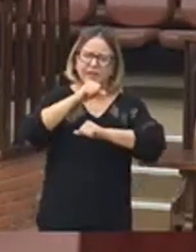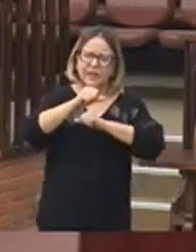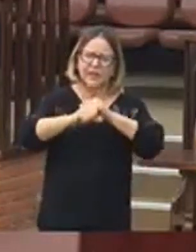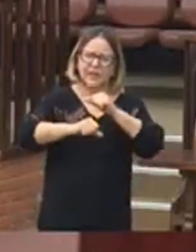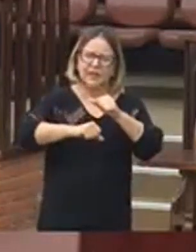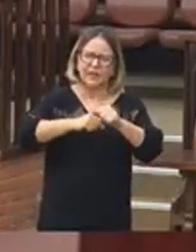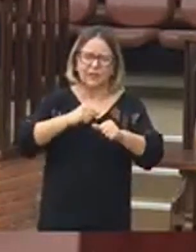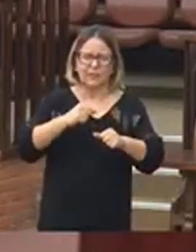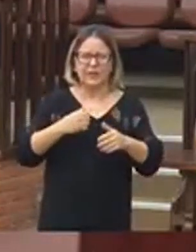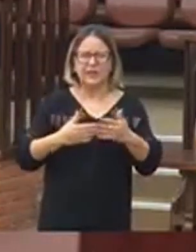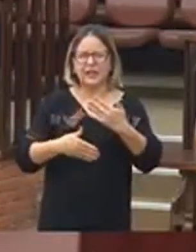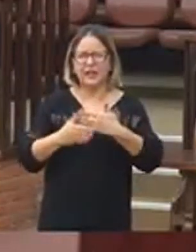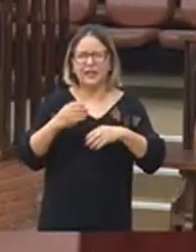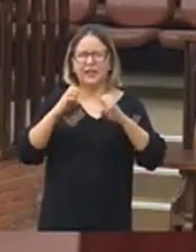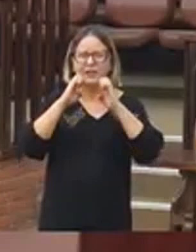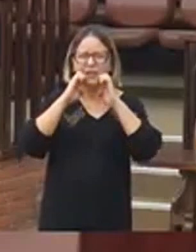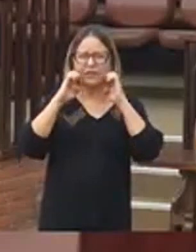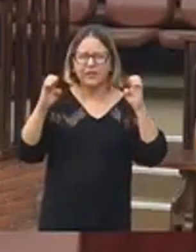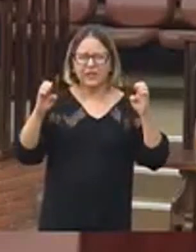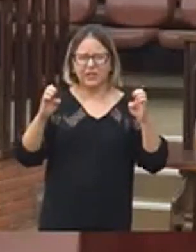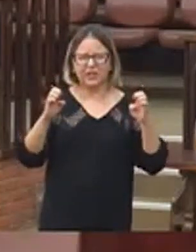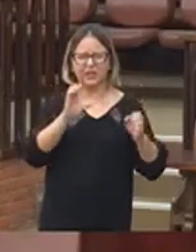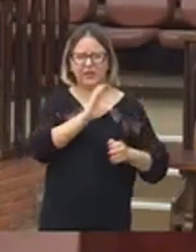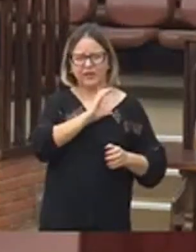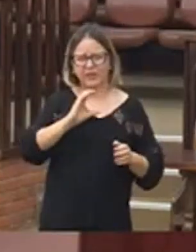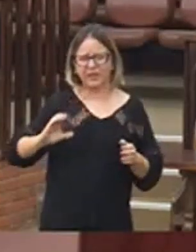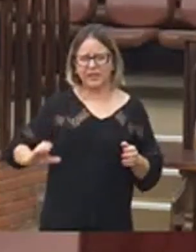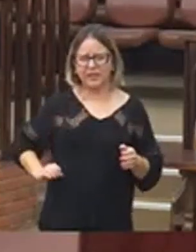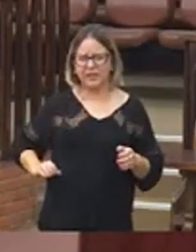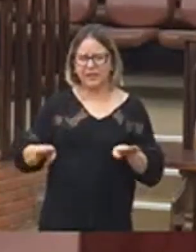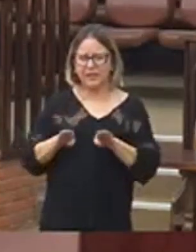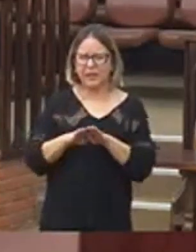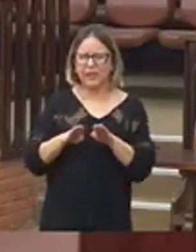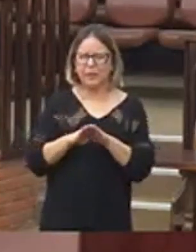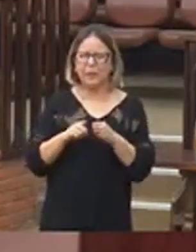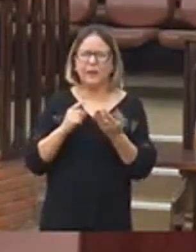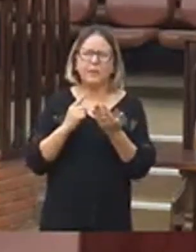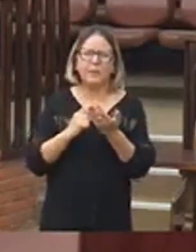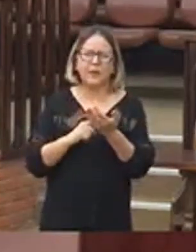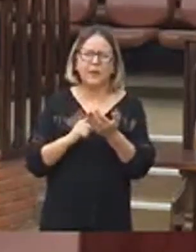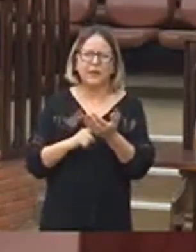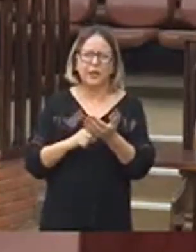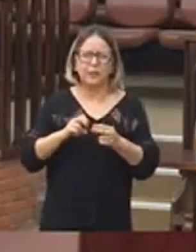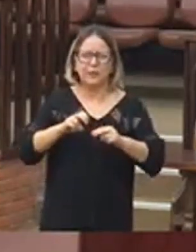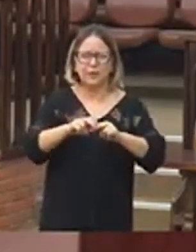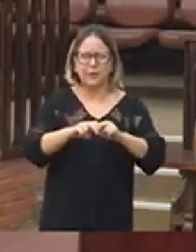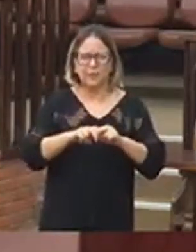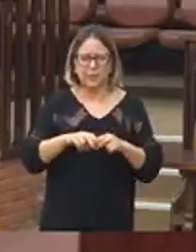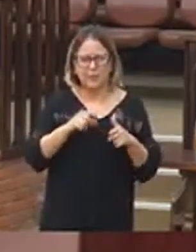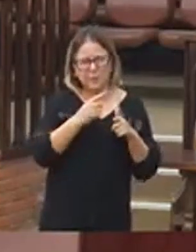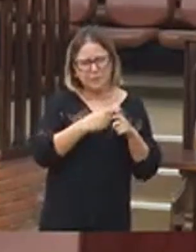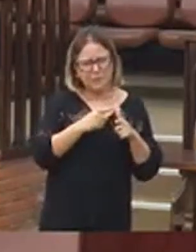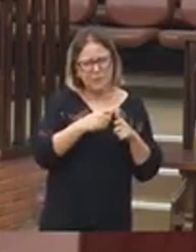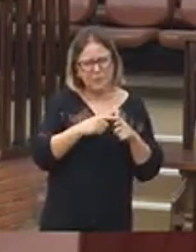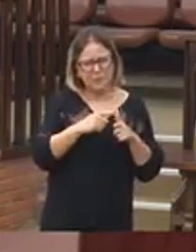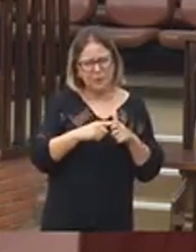de Cristo. Nós também intercedemos pela situação atual no